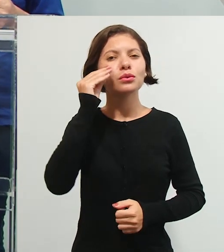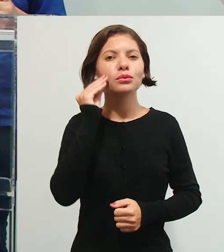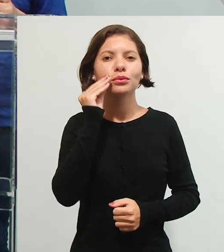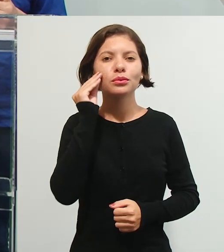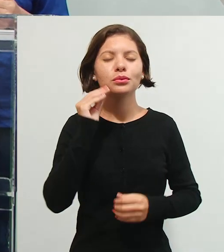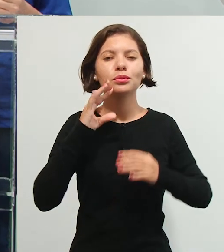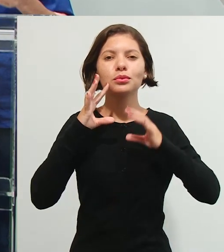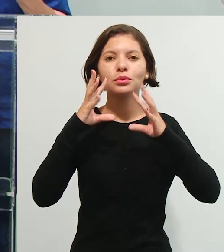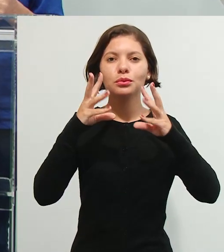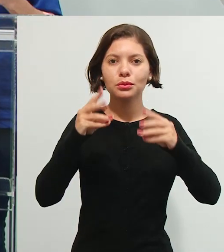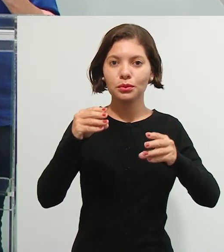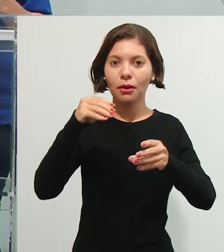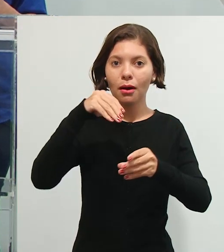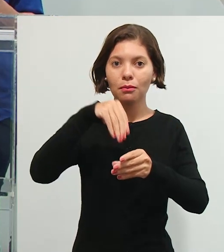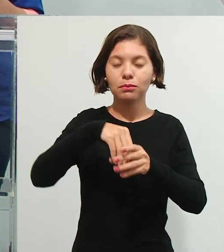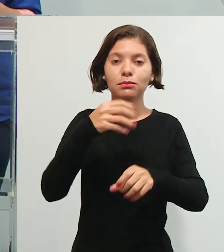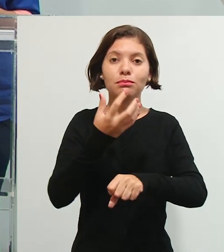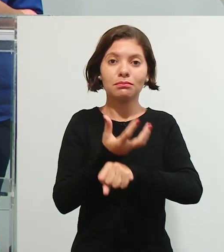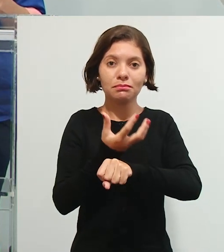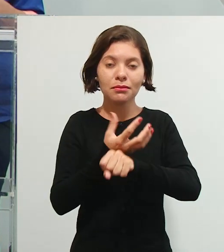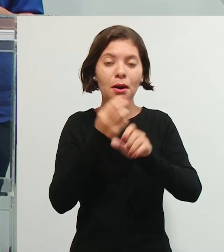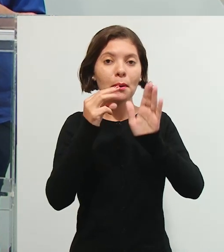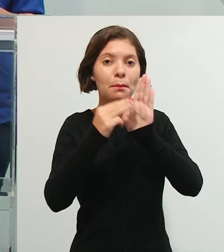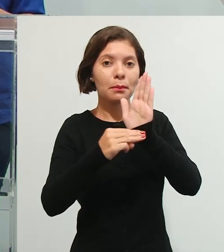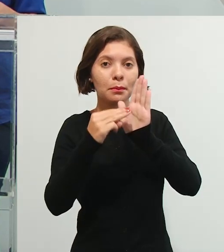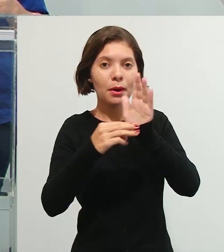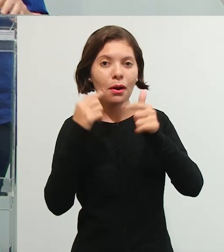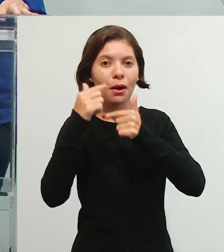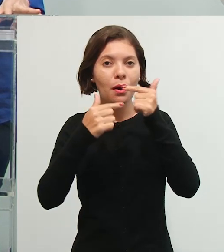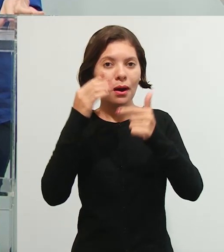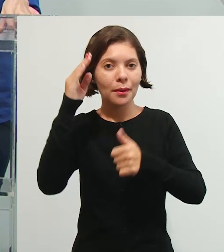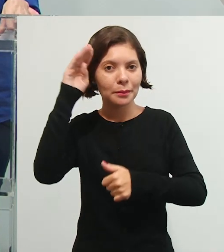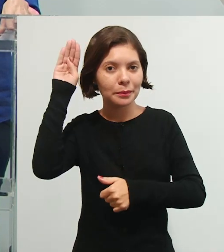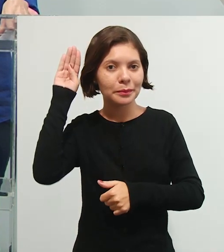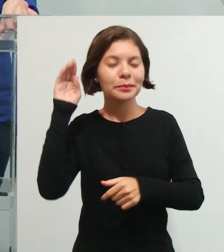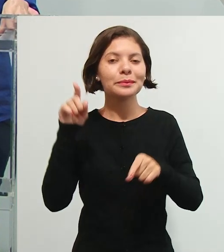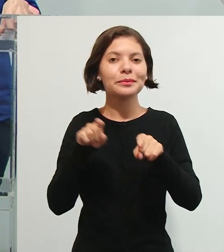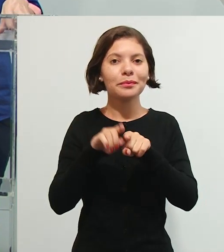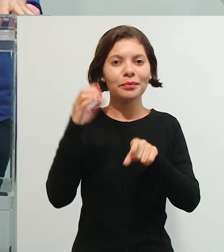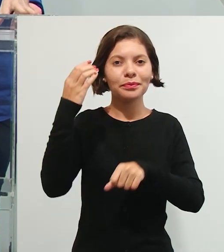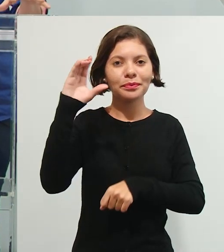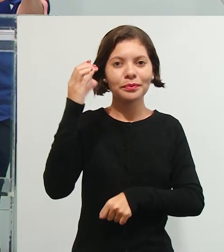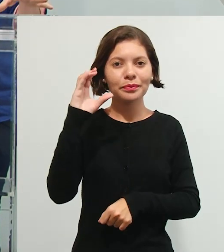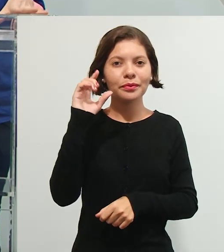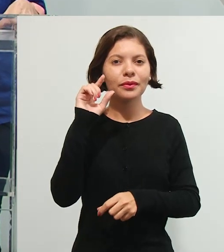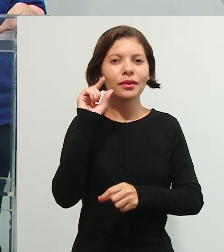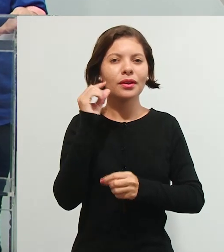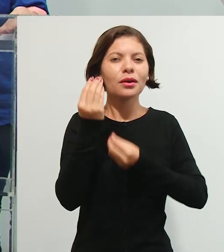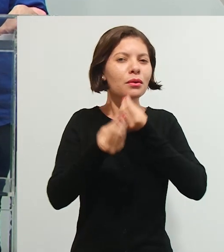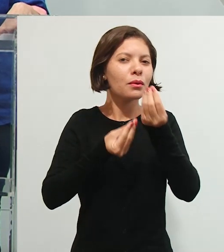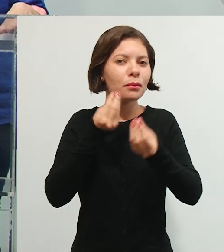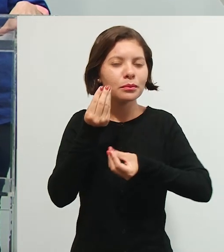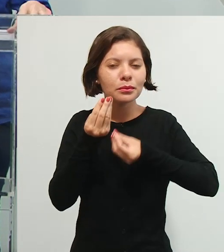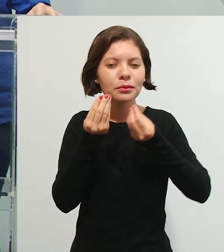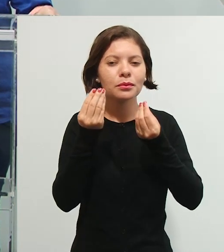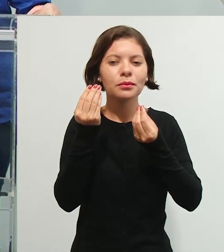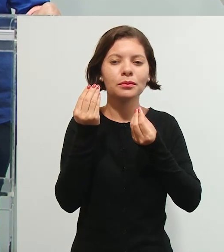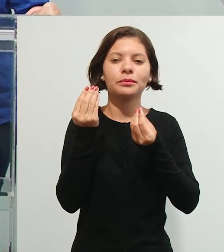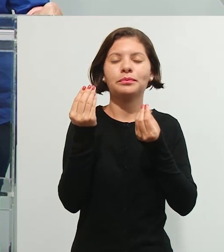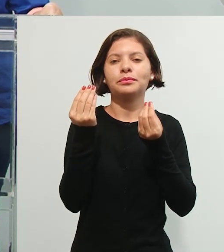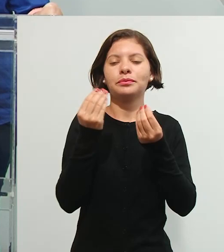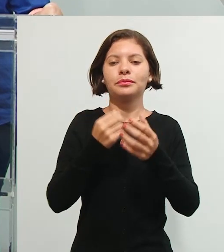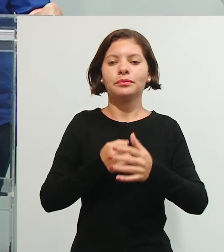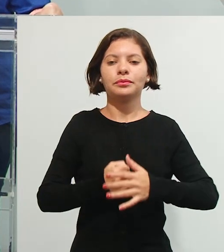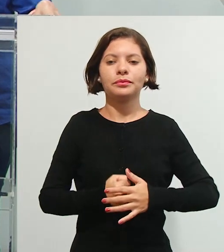experiências dentro da disciplina de metodologia do trabalho acadêmico e científico Elas serão revisitadas